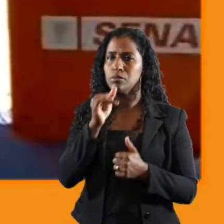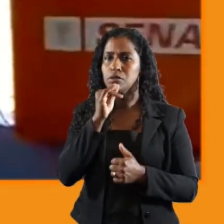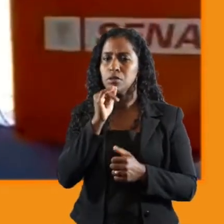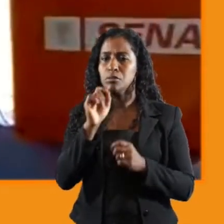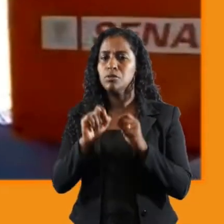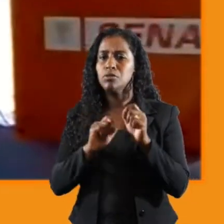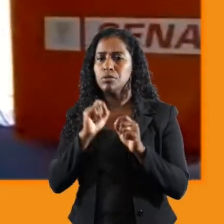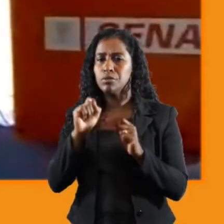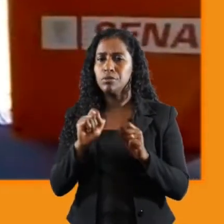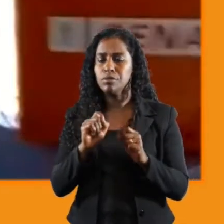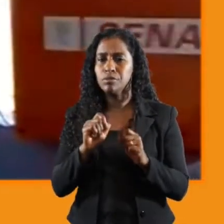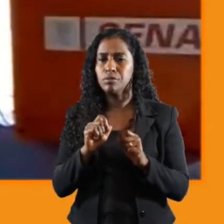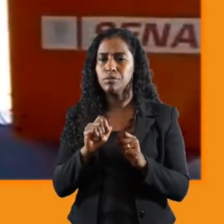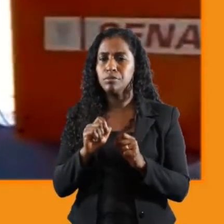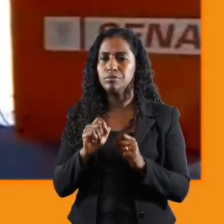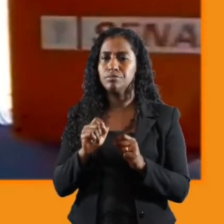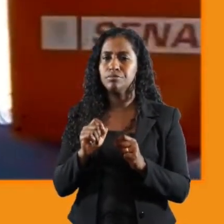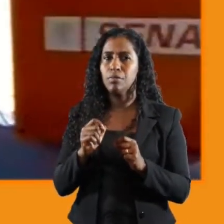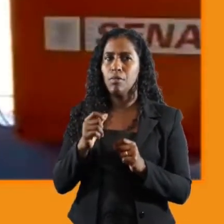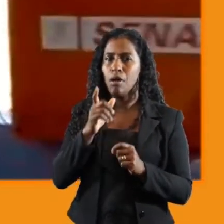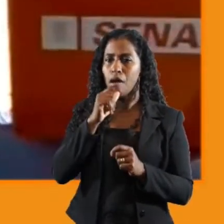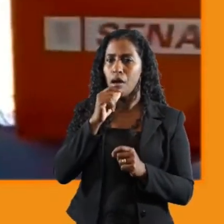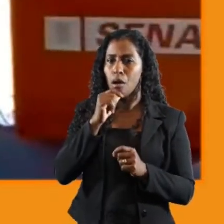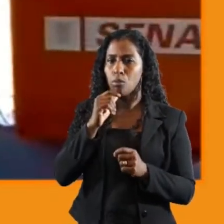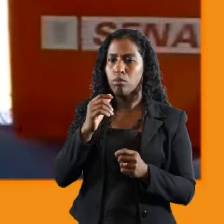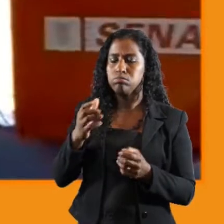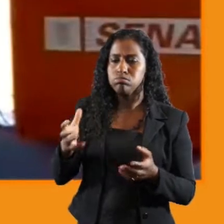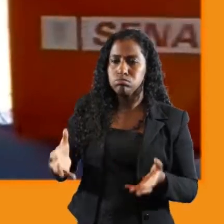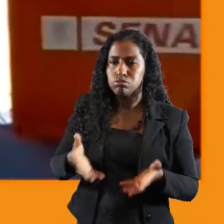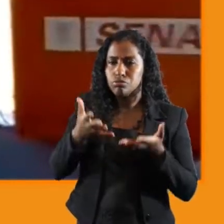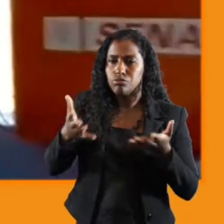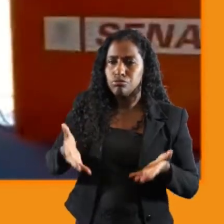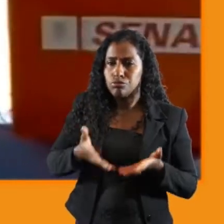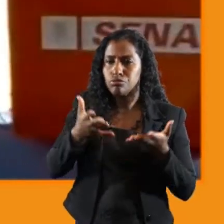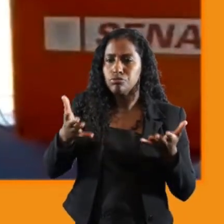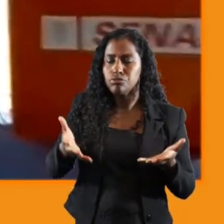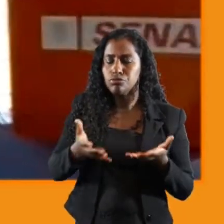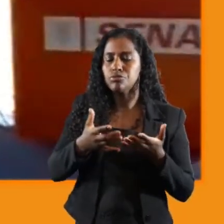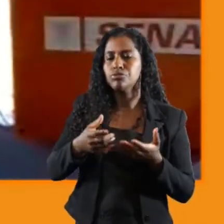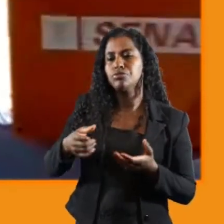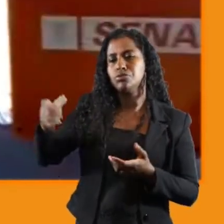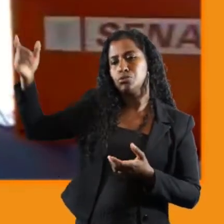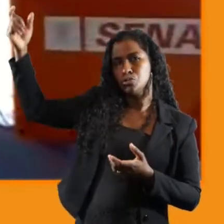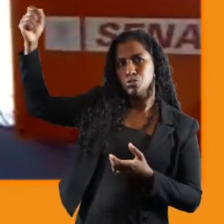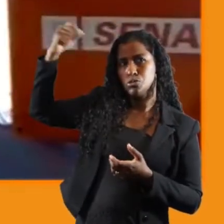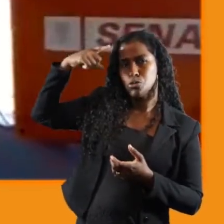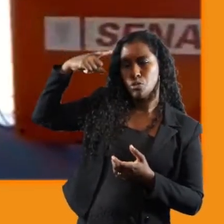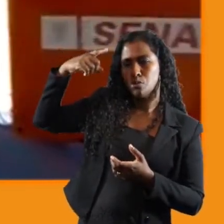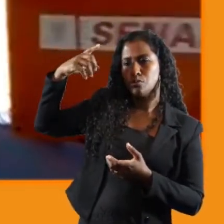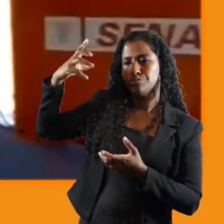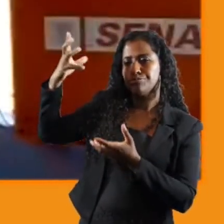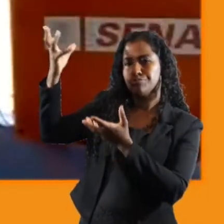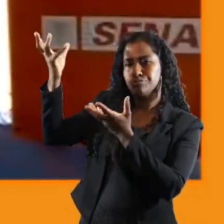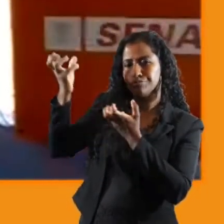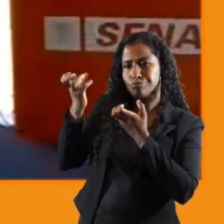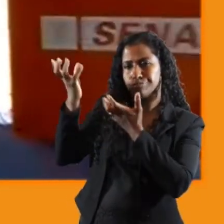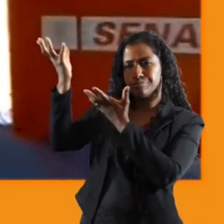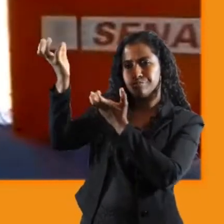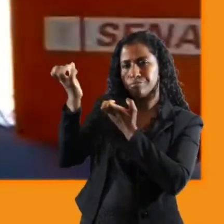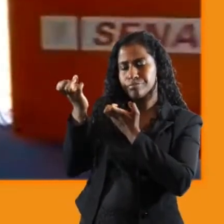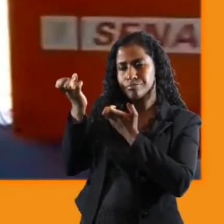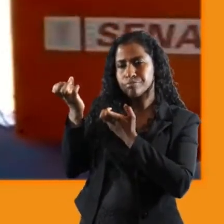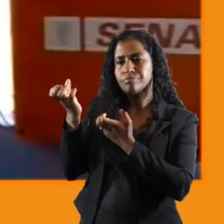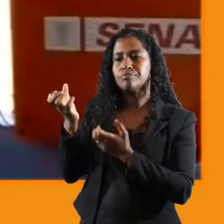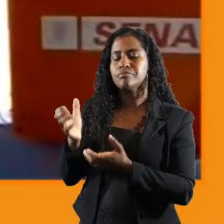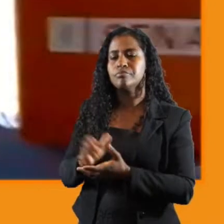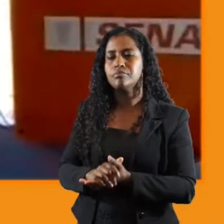trazer é um sistema de bombeamento d'água, através da energia solar, que vai dispensar, inclusive, alguns dos componentes que a gente